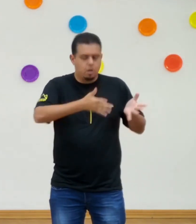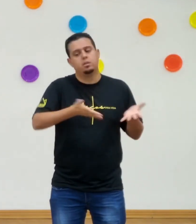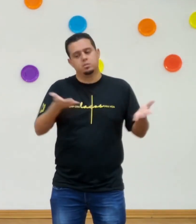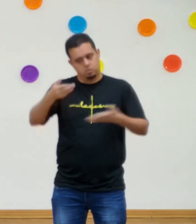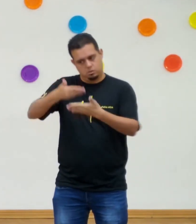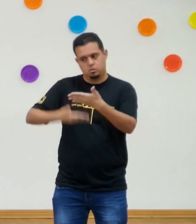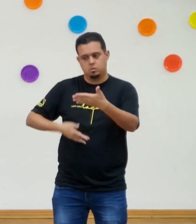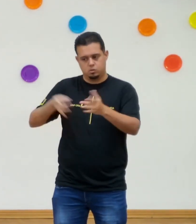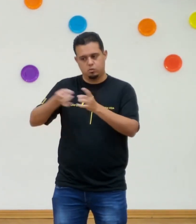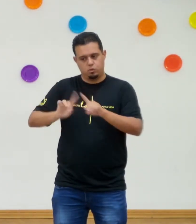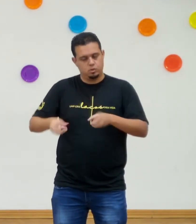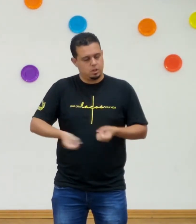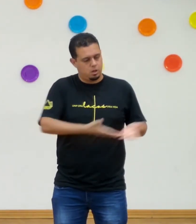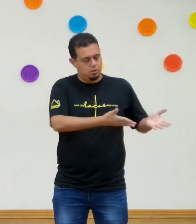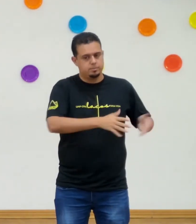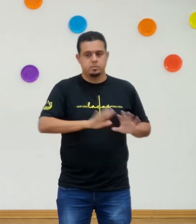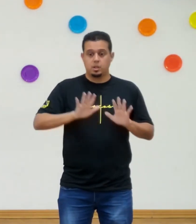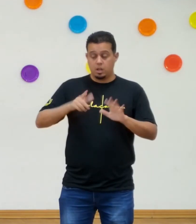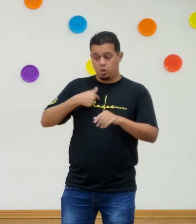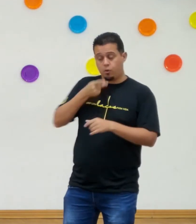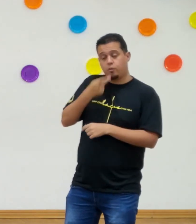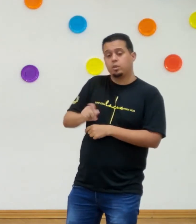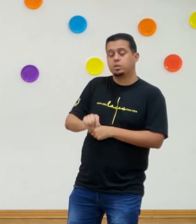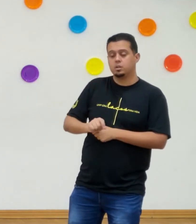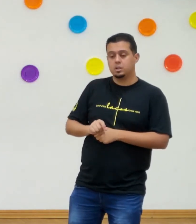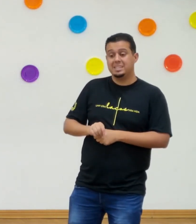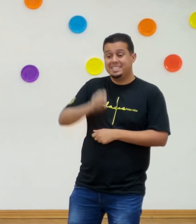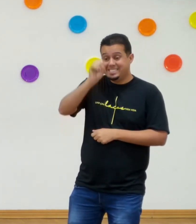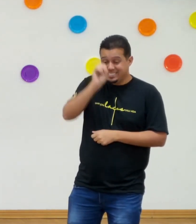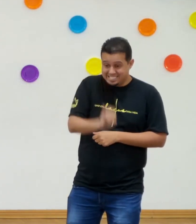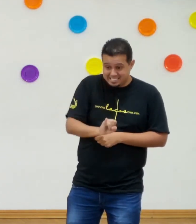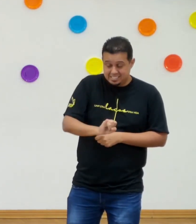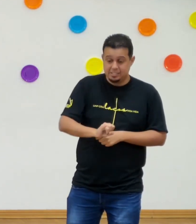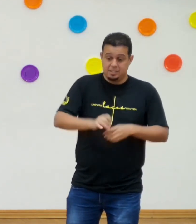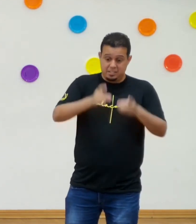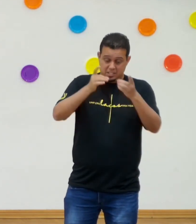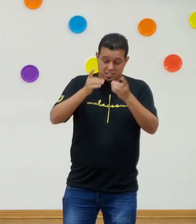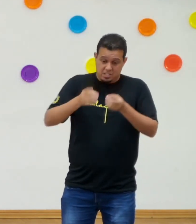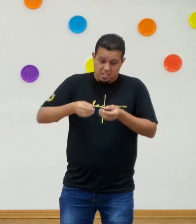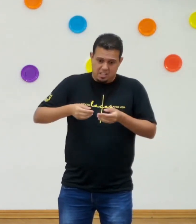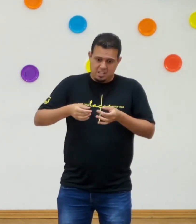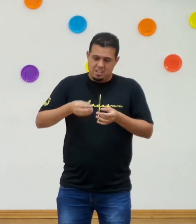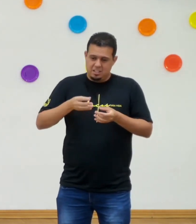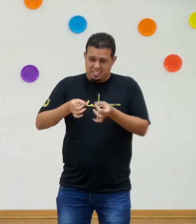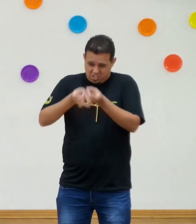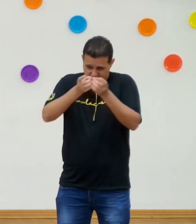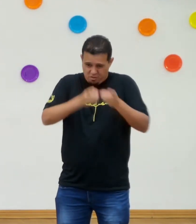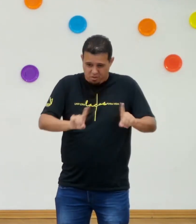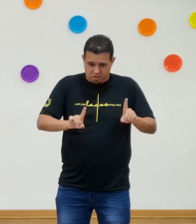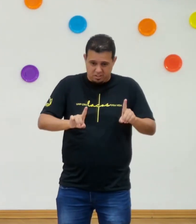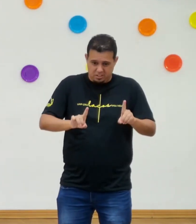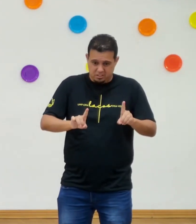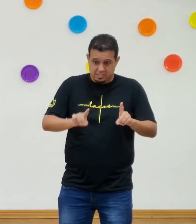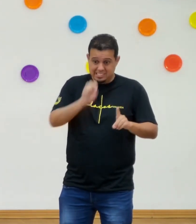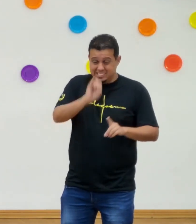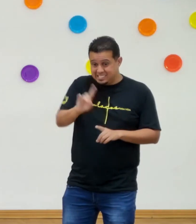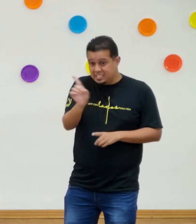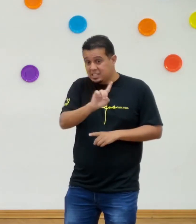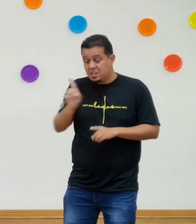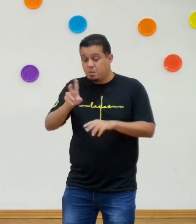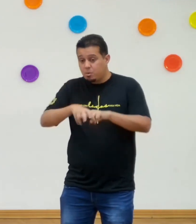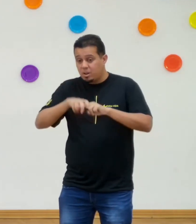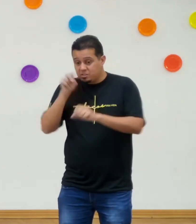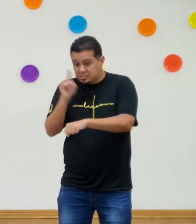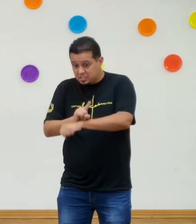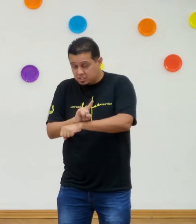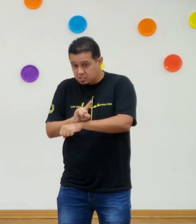digo, qualquer que repudiar sua mulher, exceto em caso de relações sexuais ilícitas,